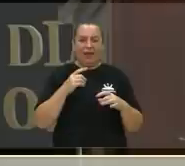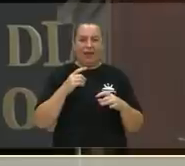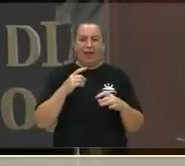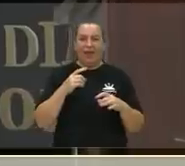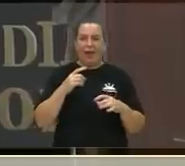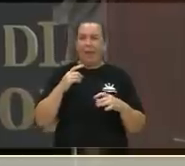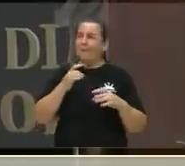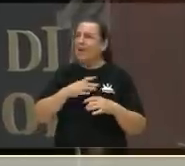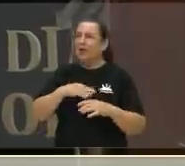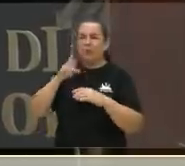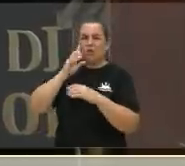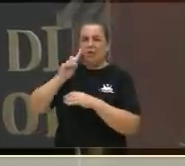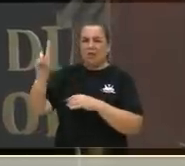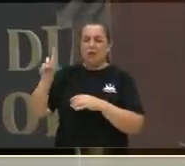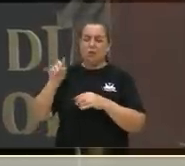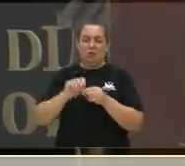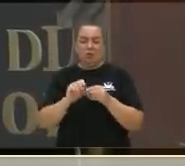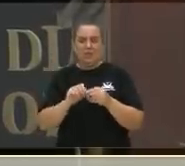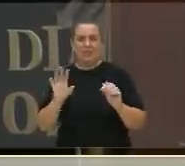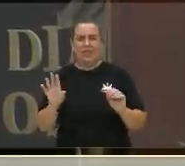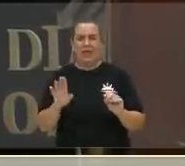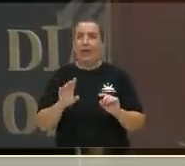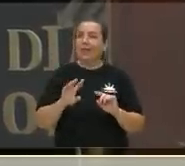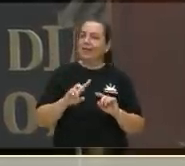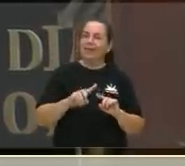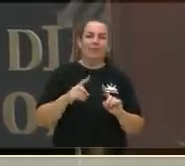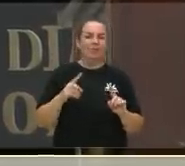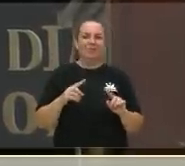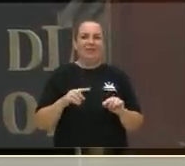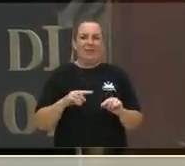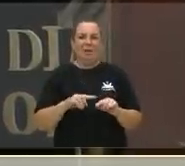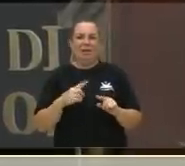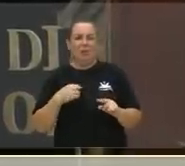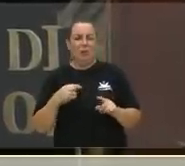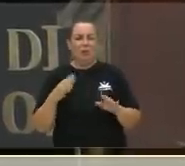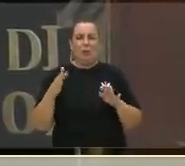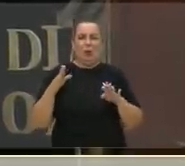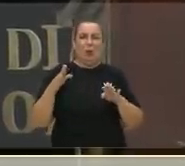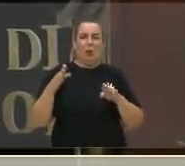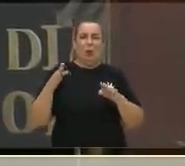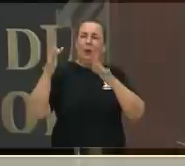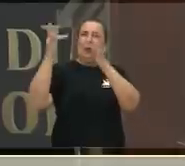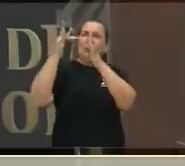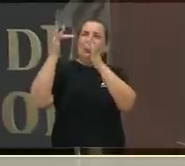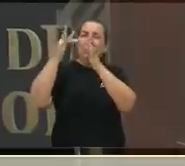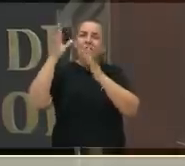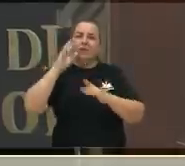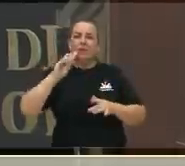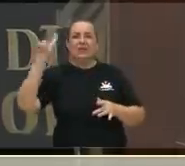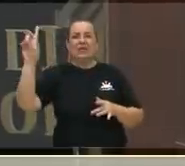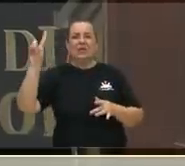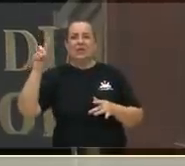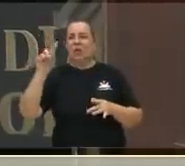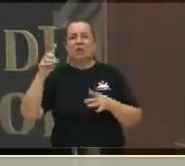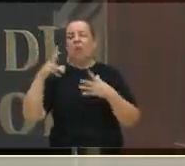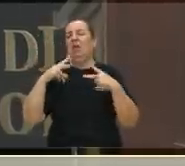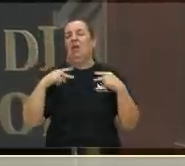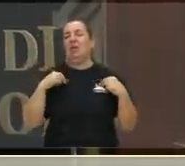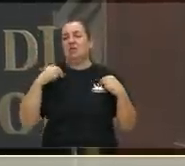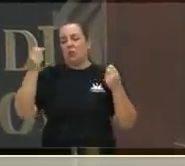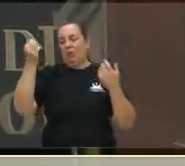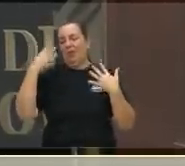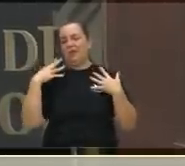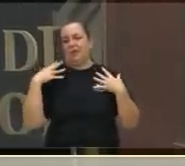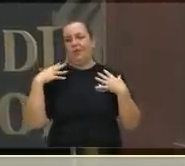de por eu estar em desarmonia com deus eu não ser merecedor de bênçãos é imperfeita é